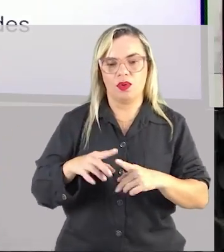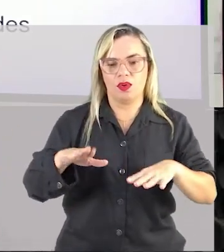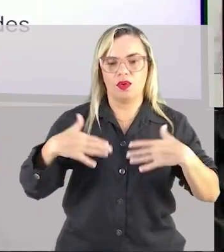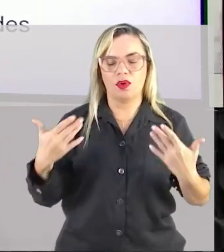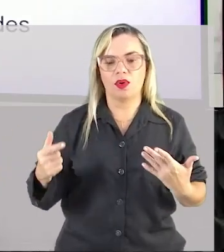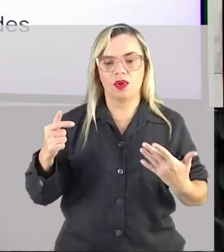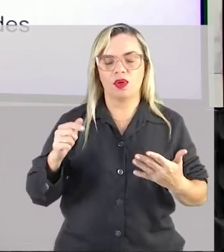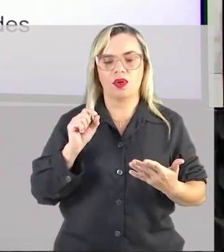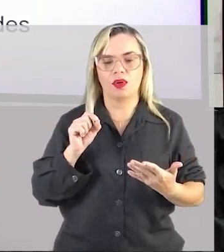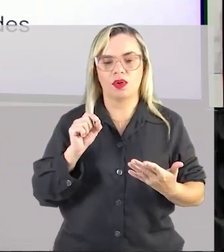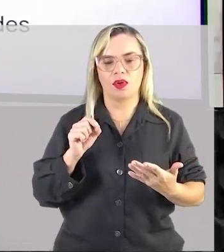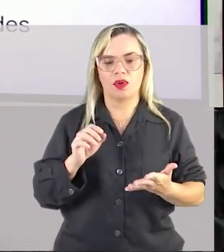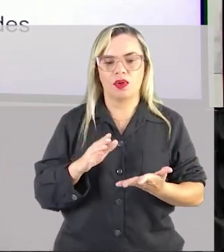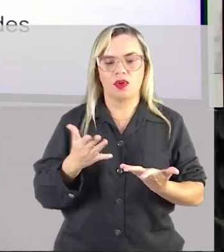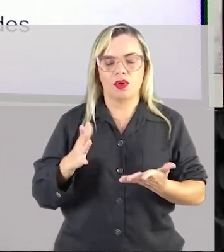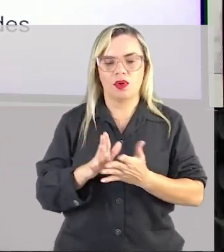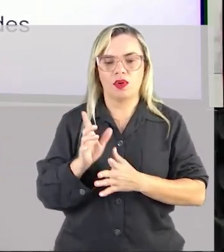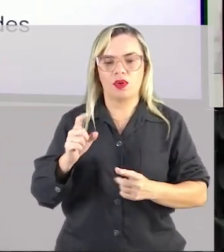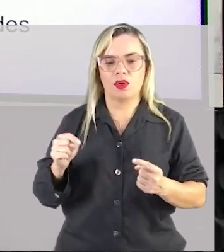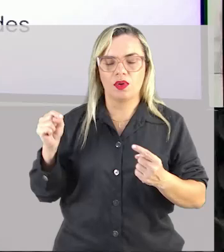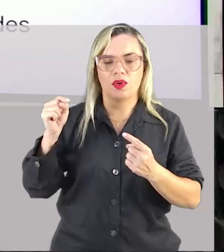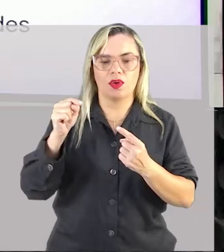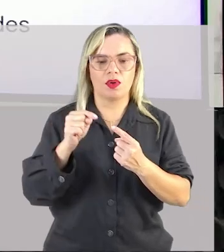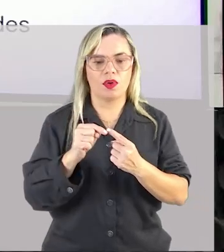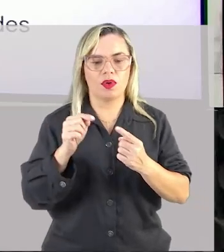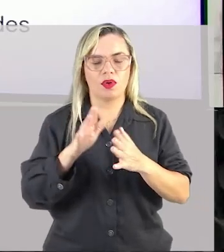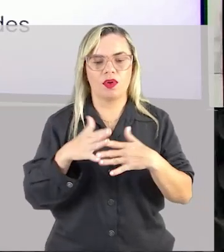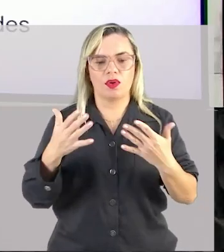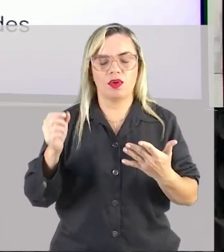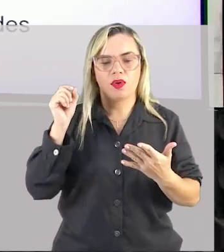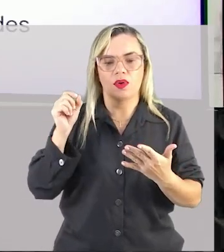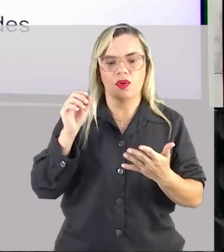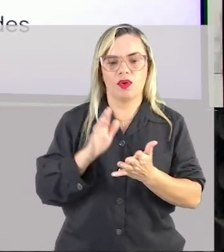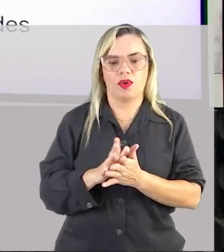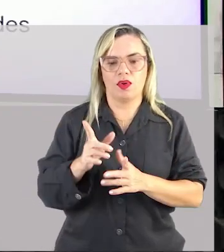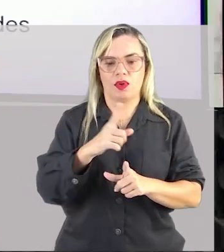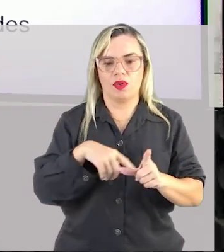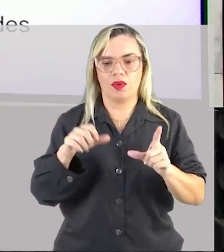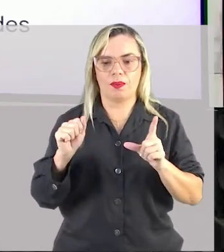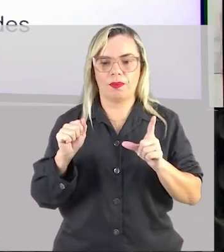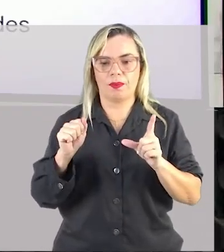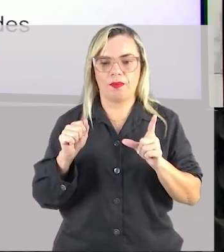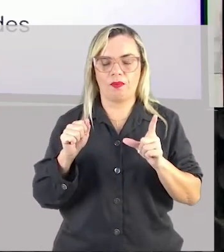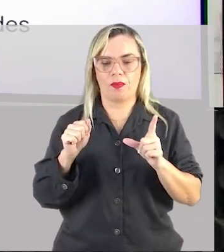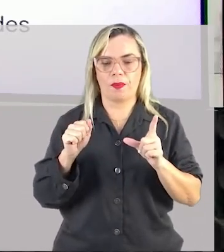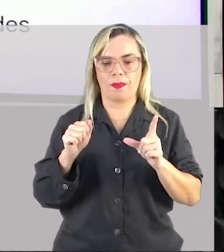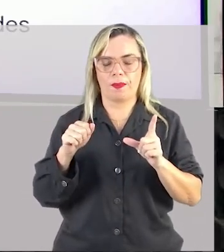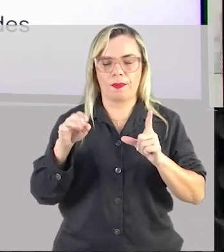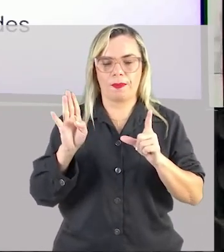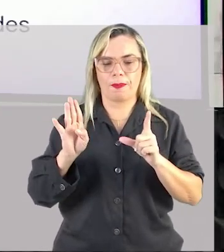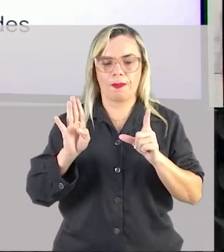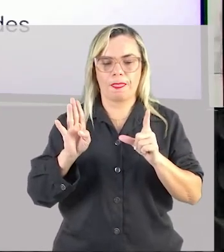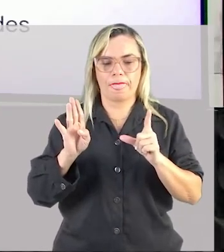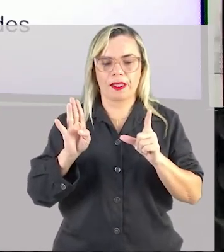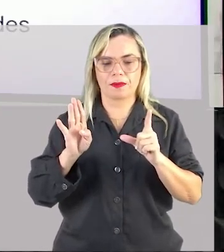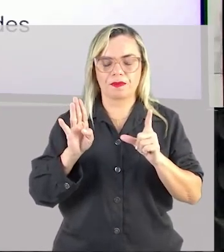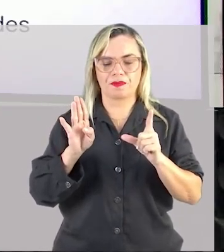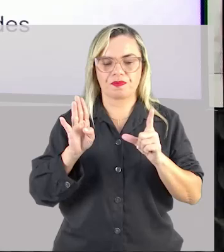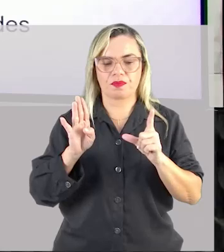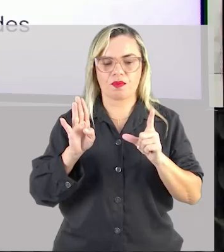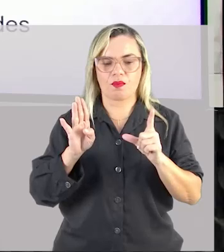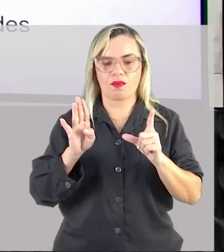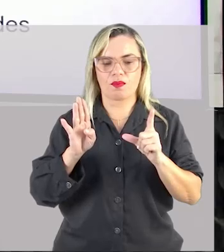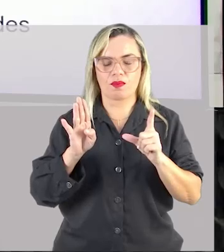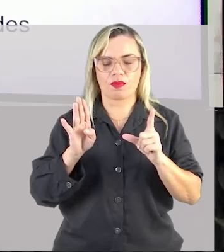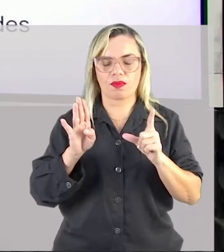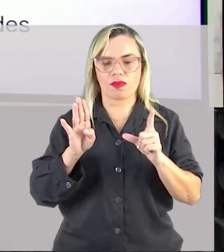problema social. Com o objetivo de quê? Promover palestras sobre a violência de gênero, justificar algumas causas de